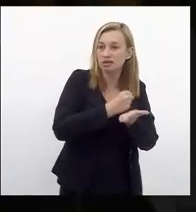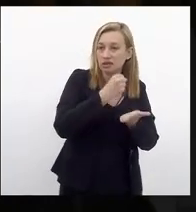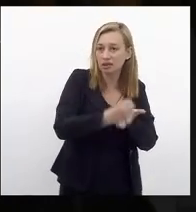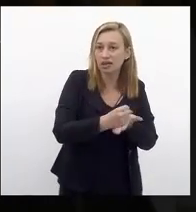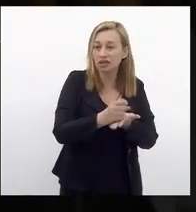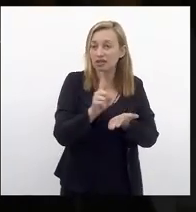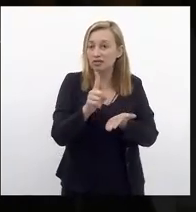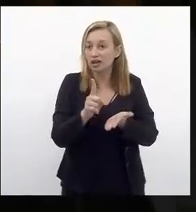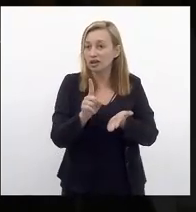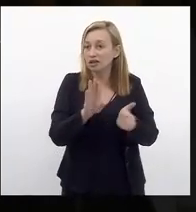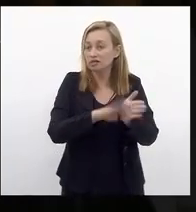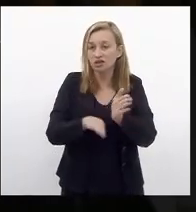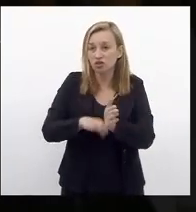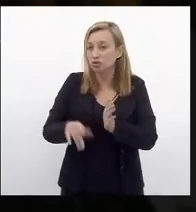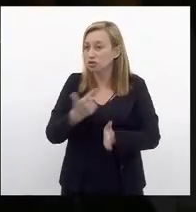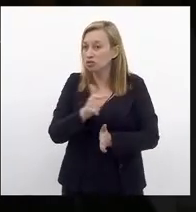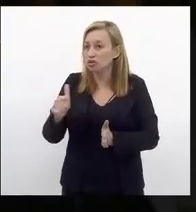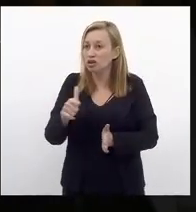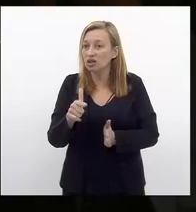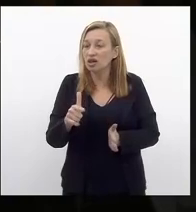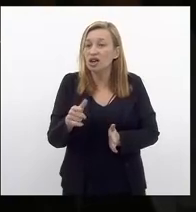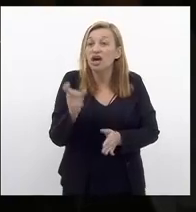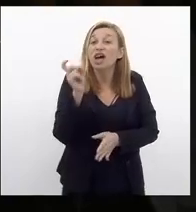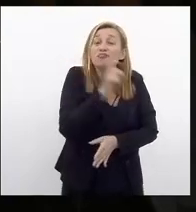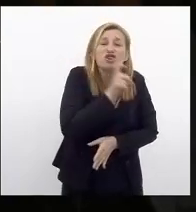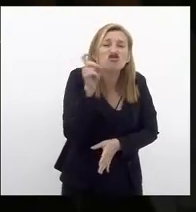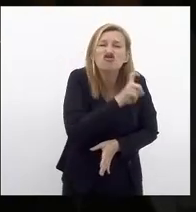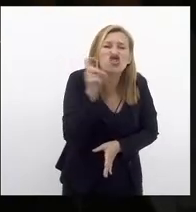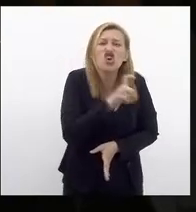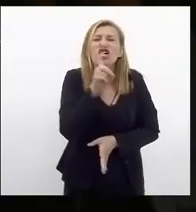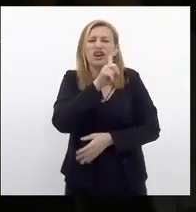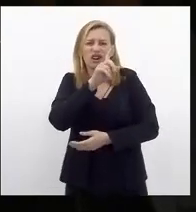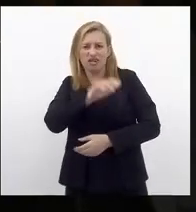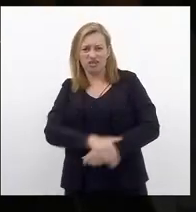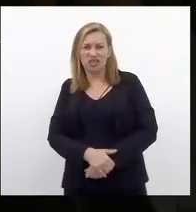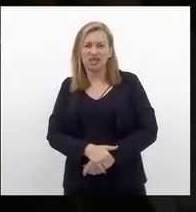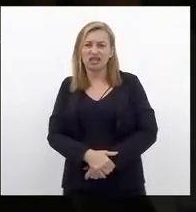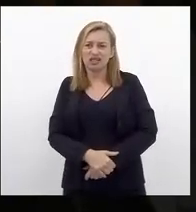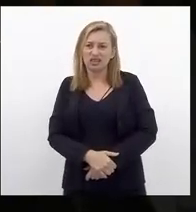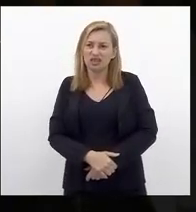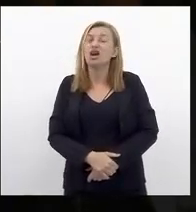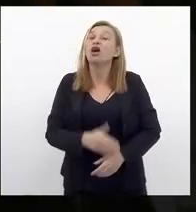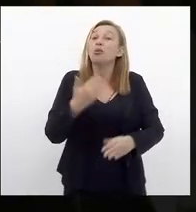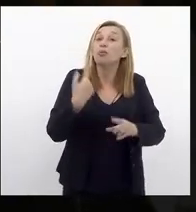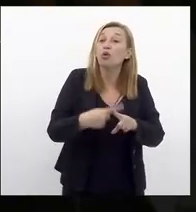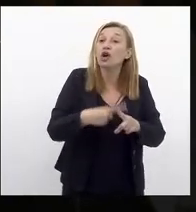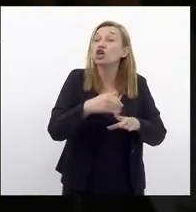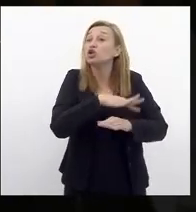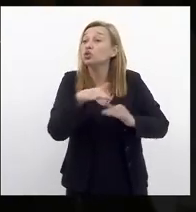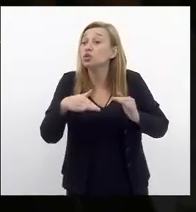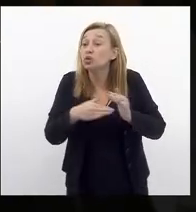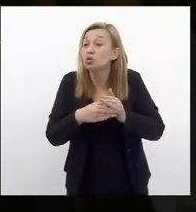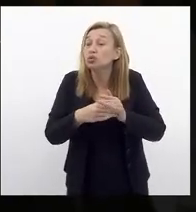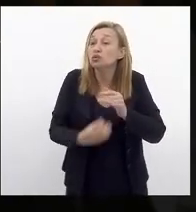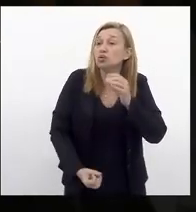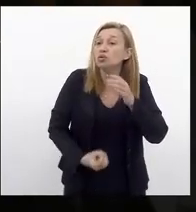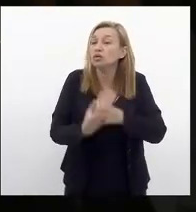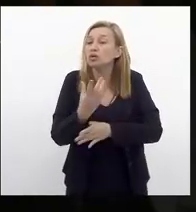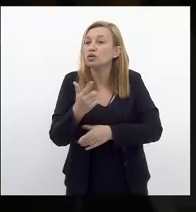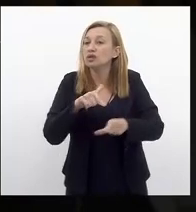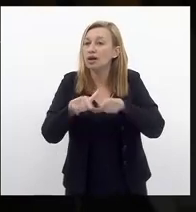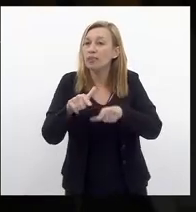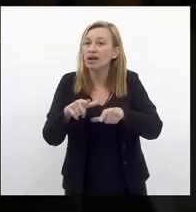Aumentou a despesa é uma tremenda mentira porque todos esses cargos que foram criados